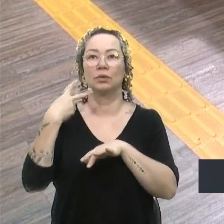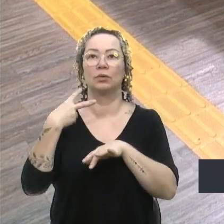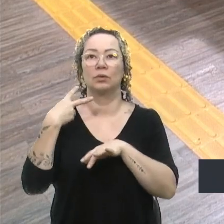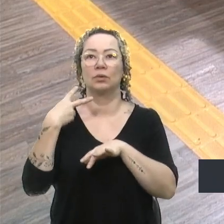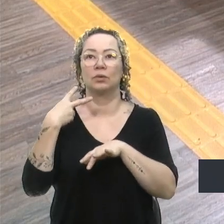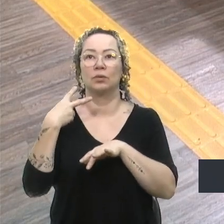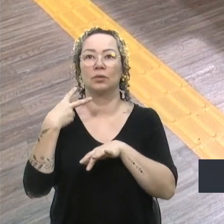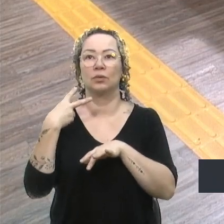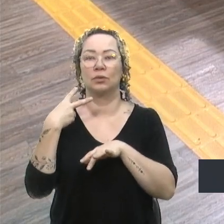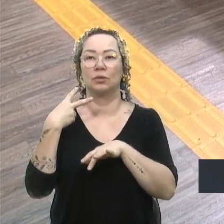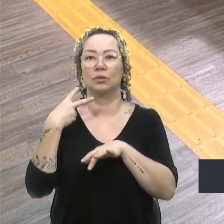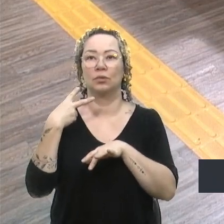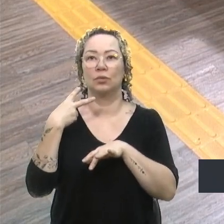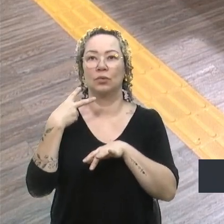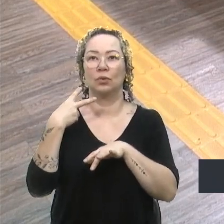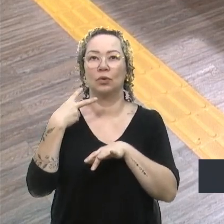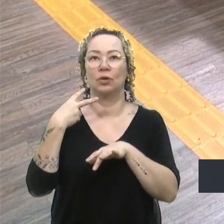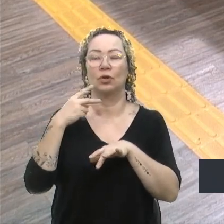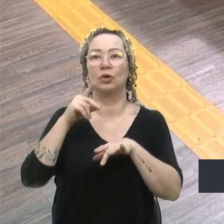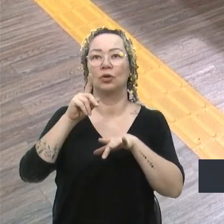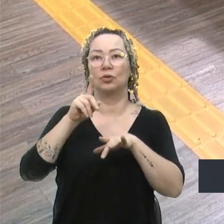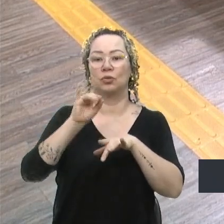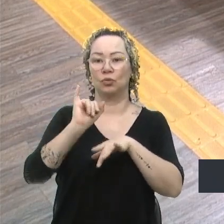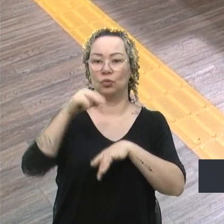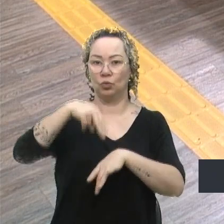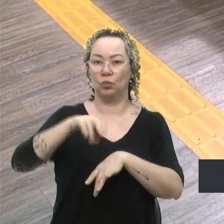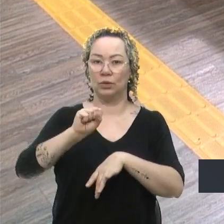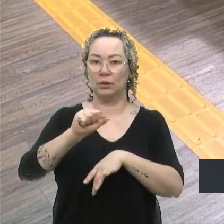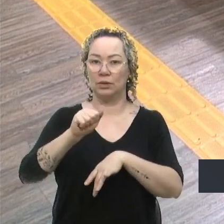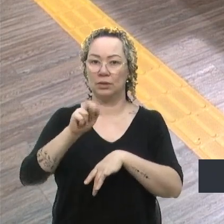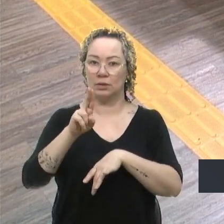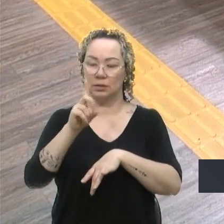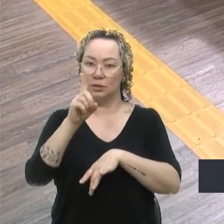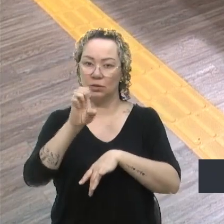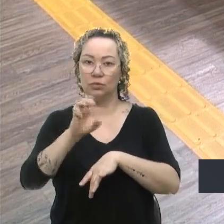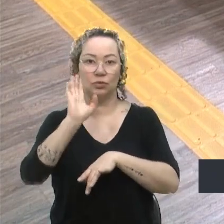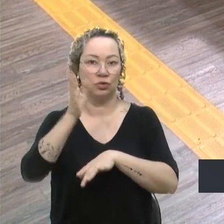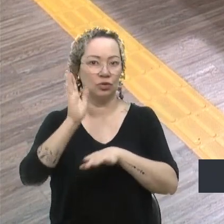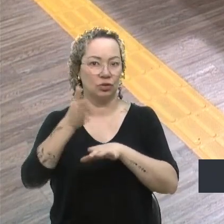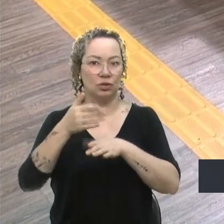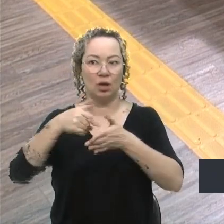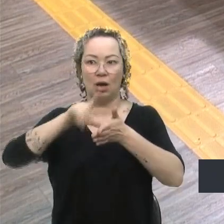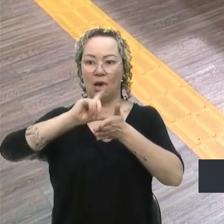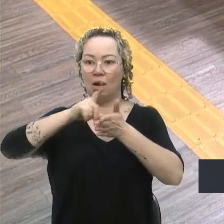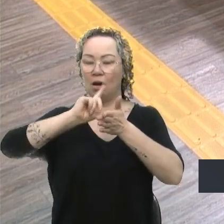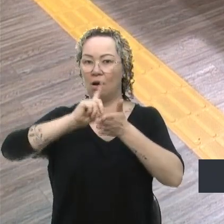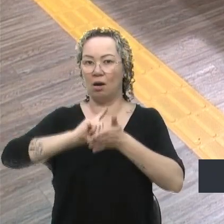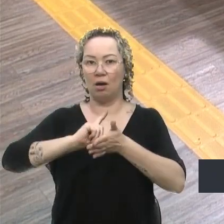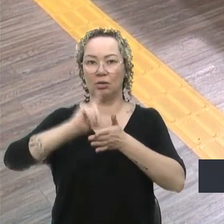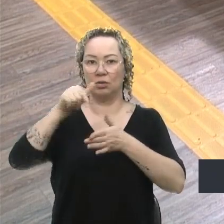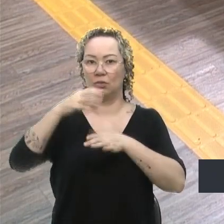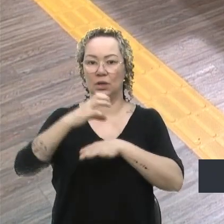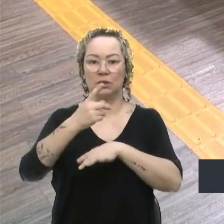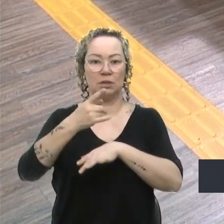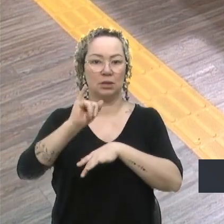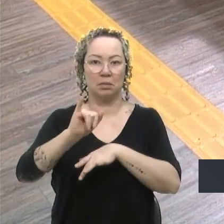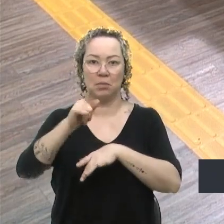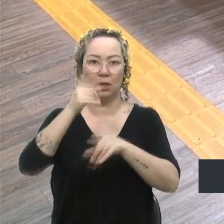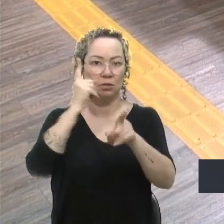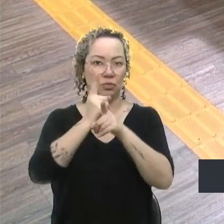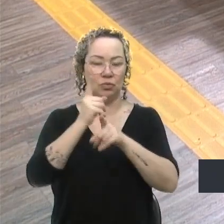questão do Insaúde já foi averiguada antes, foi vista antes, não é a CPI que está